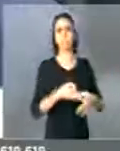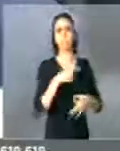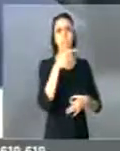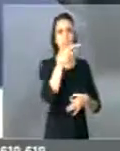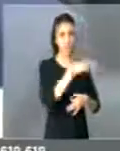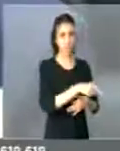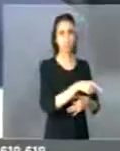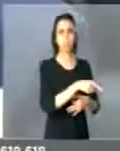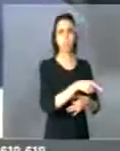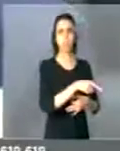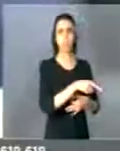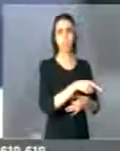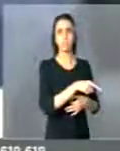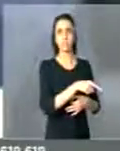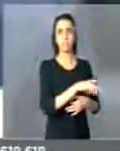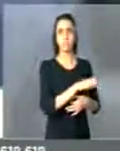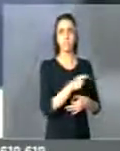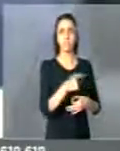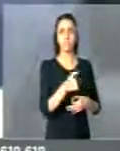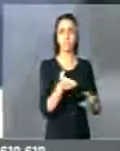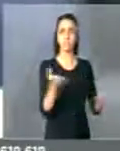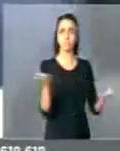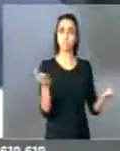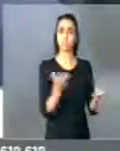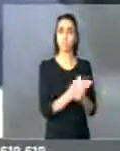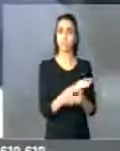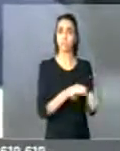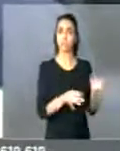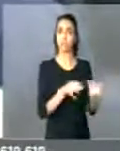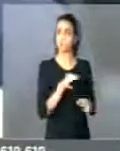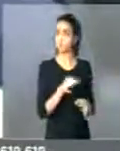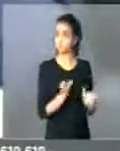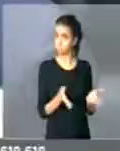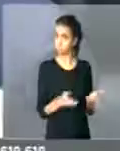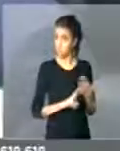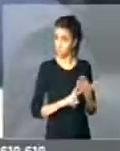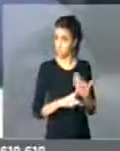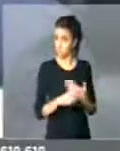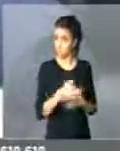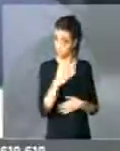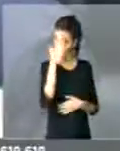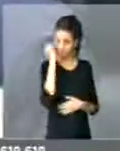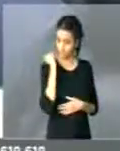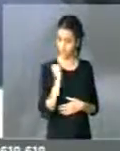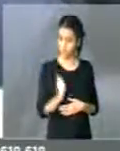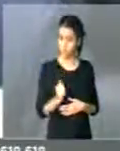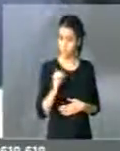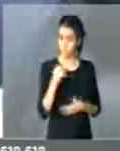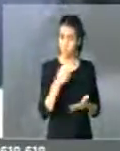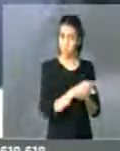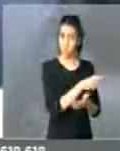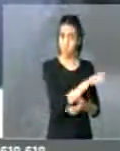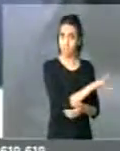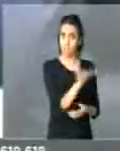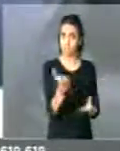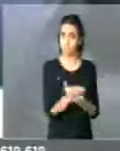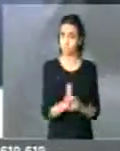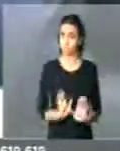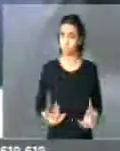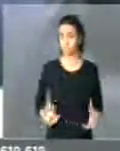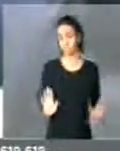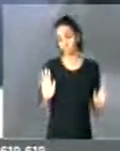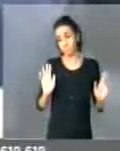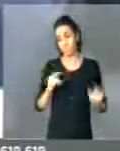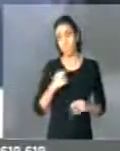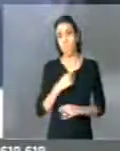na justiça e a consequência, né, todo mundo já sabe qual é. Espero que o Supremo Tribunal Federal